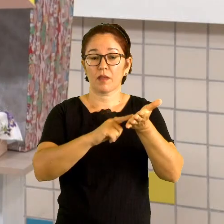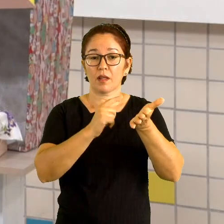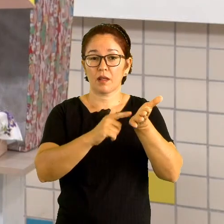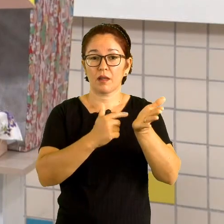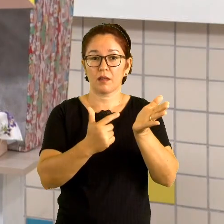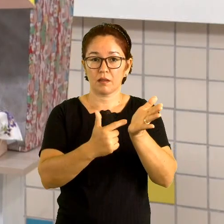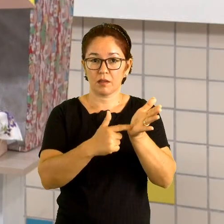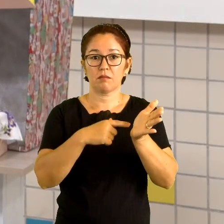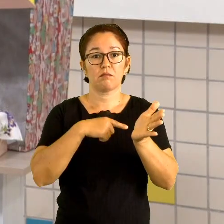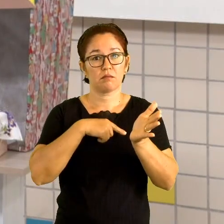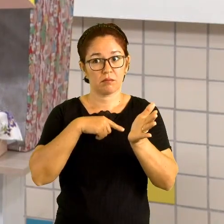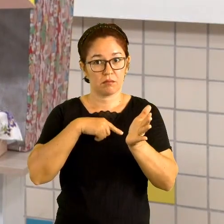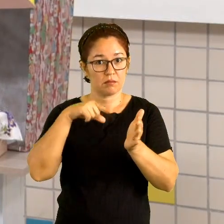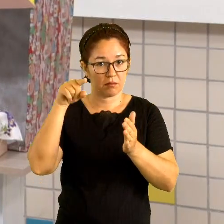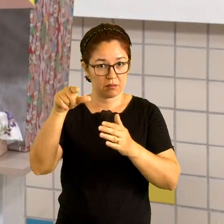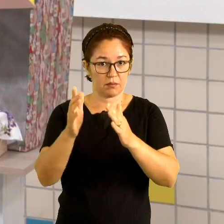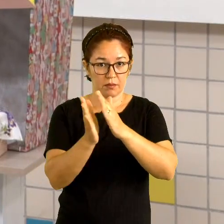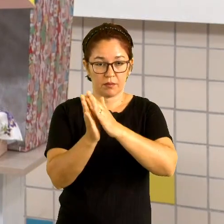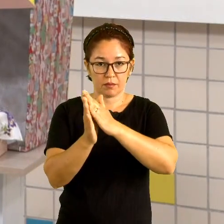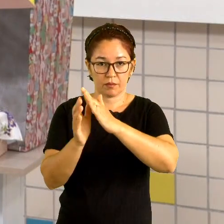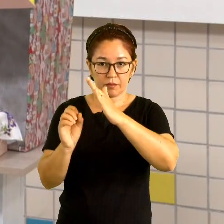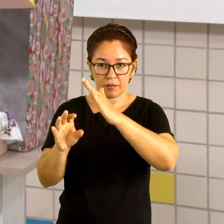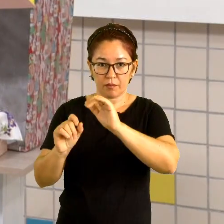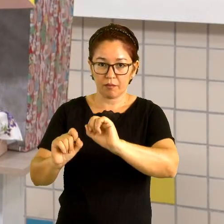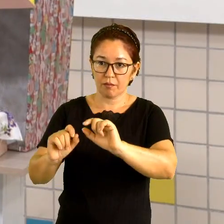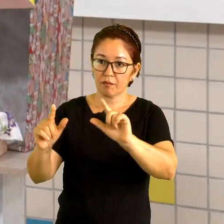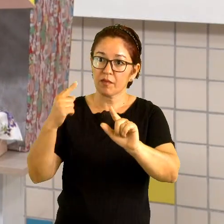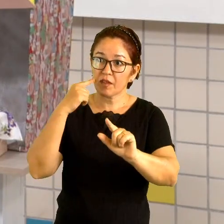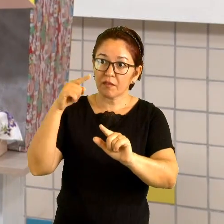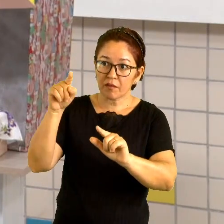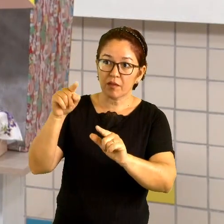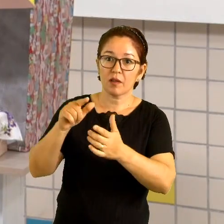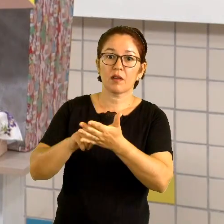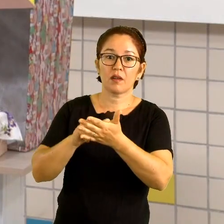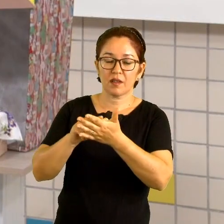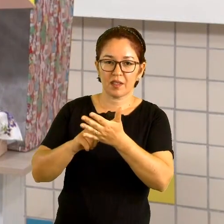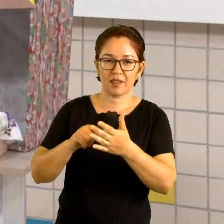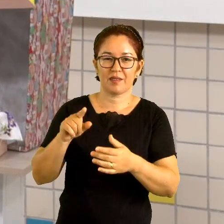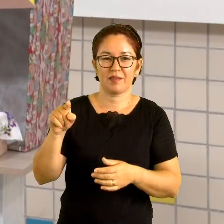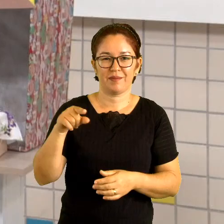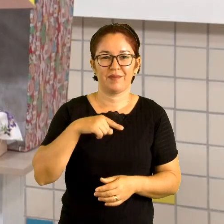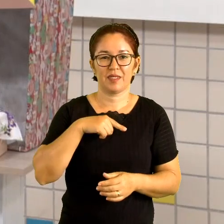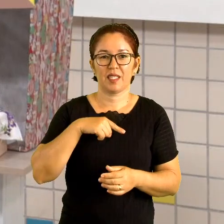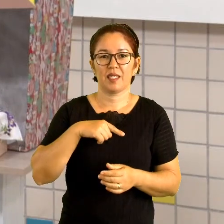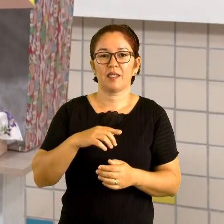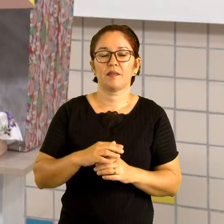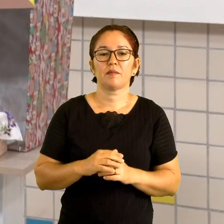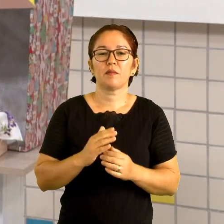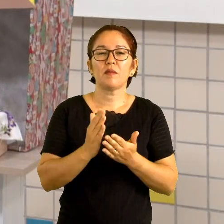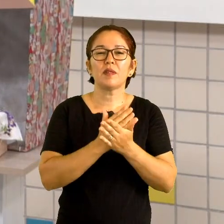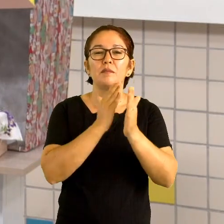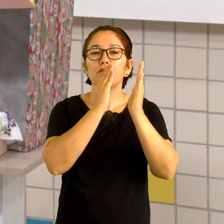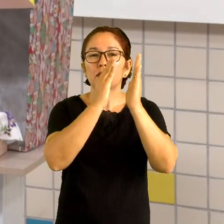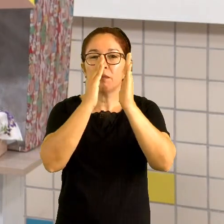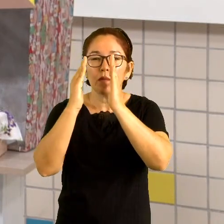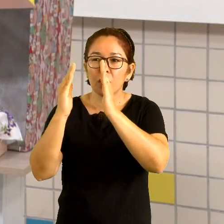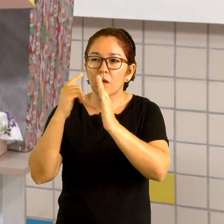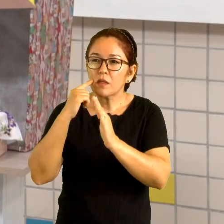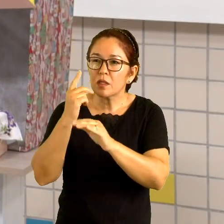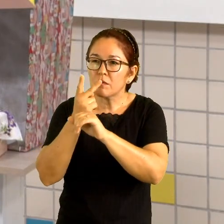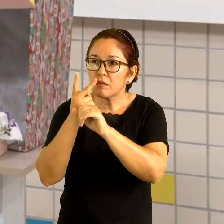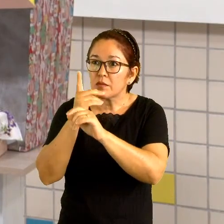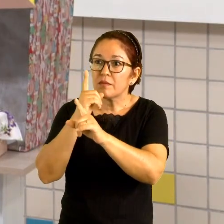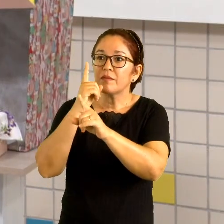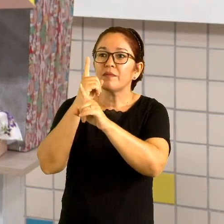disponível lá na plataforma. Quando você acessar a plataforma, você clica lá em biblioteca, que ele vai estar disponível para que você possa ler novamente,